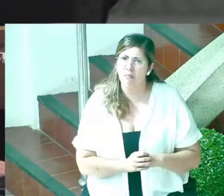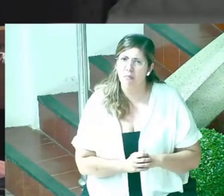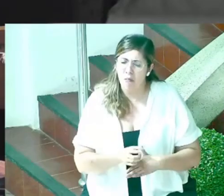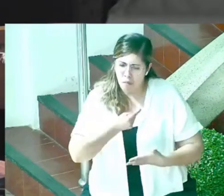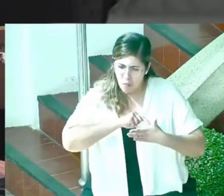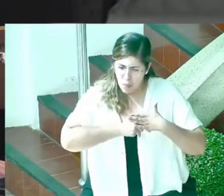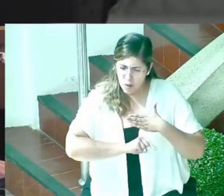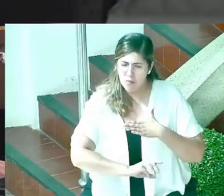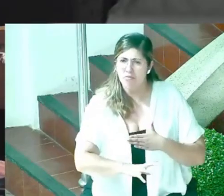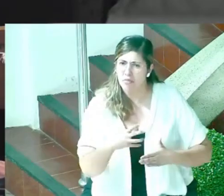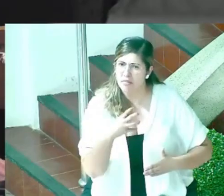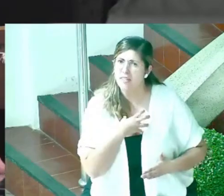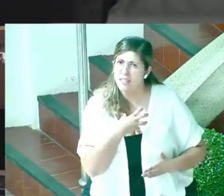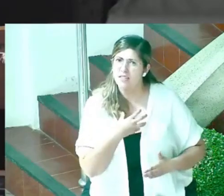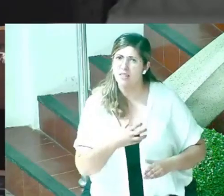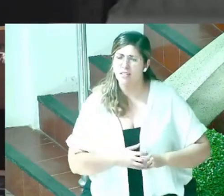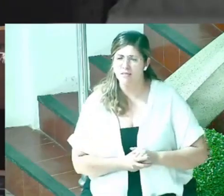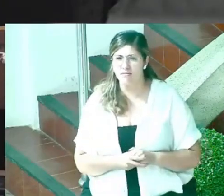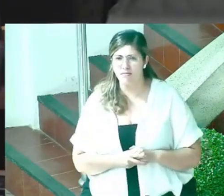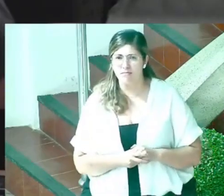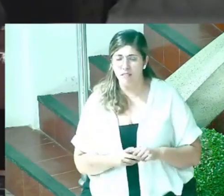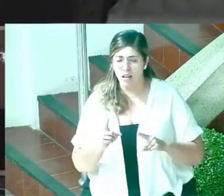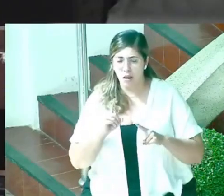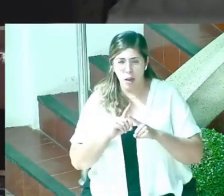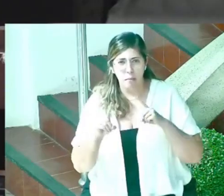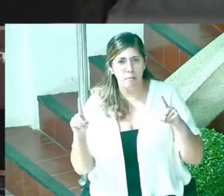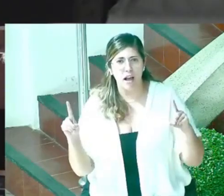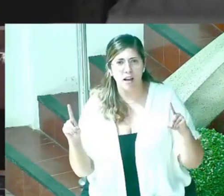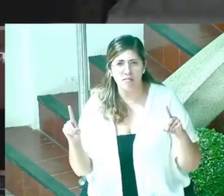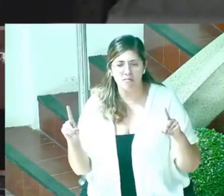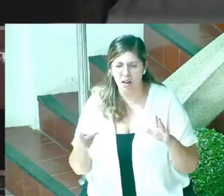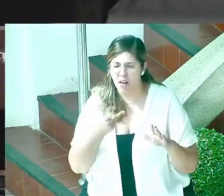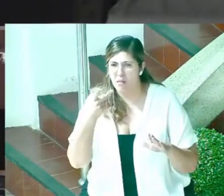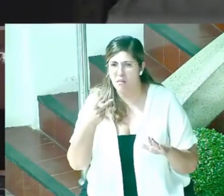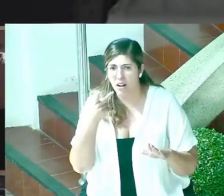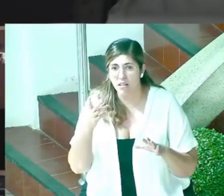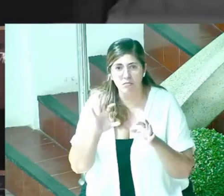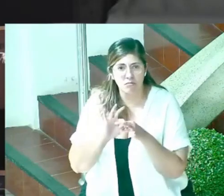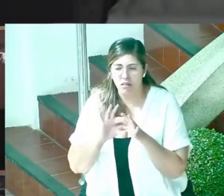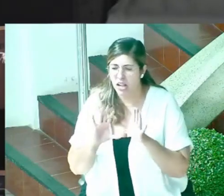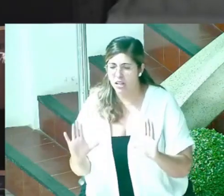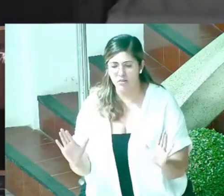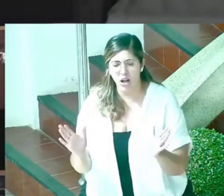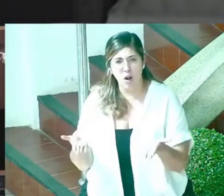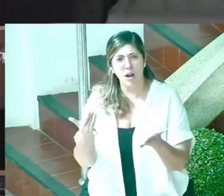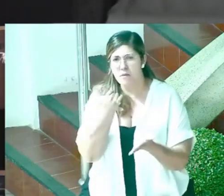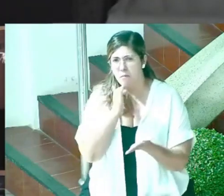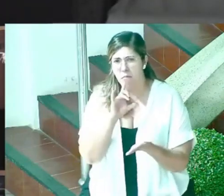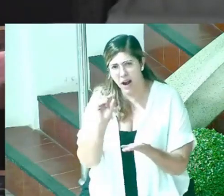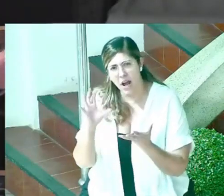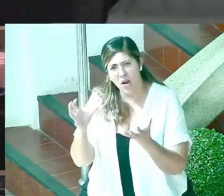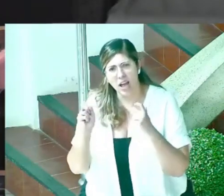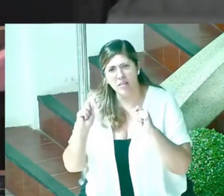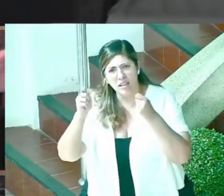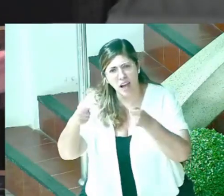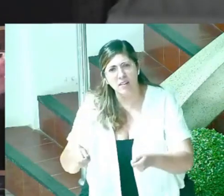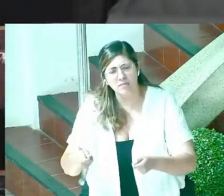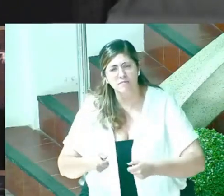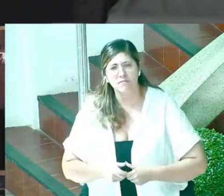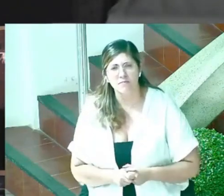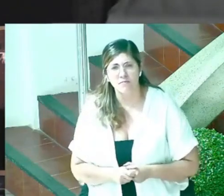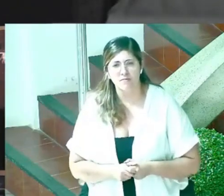ofensas. Isso nos reporta ao caráter daquilo que foi feito contra nós,